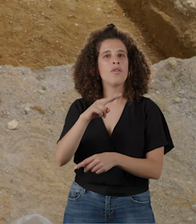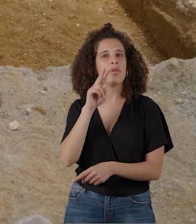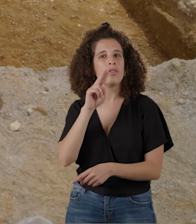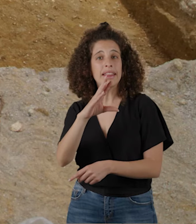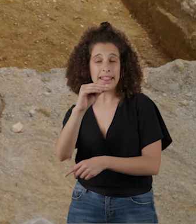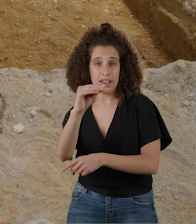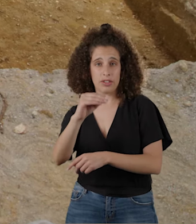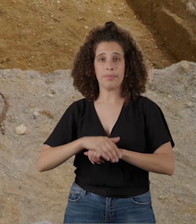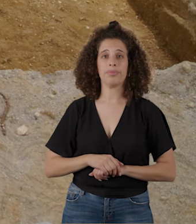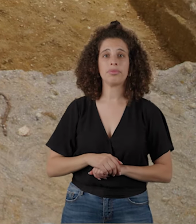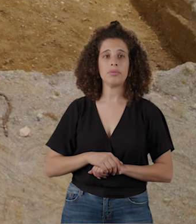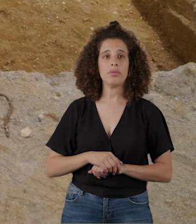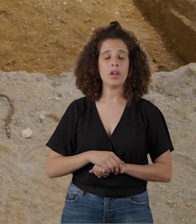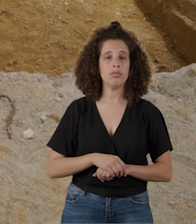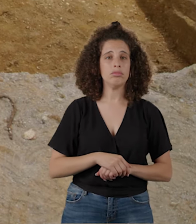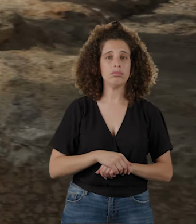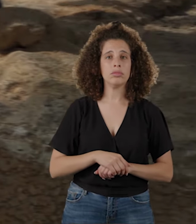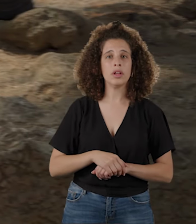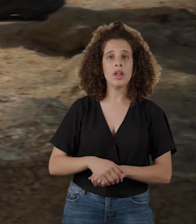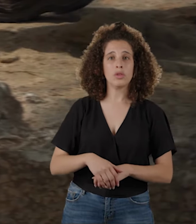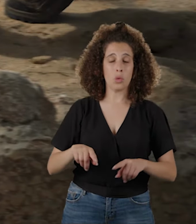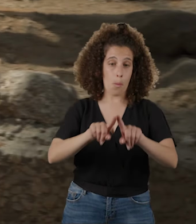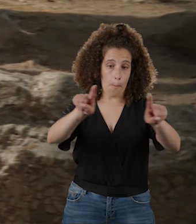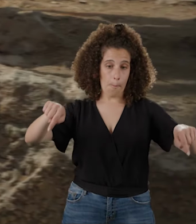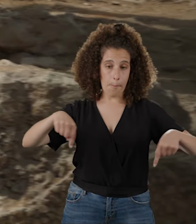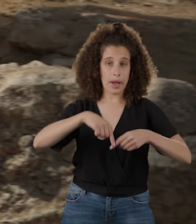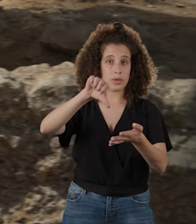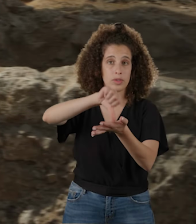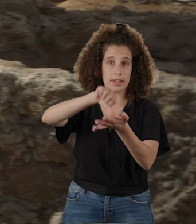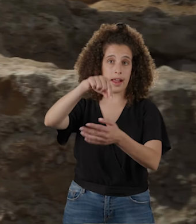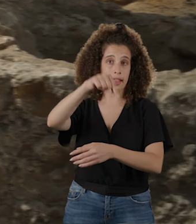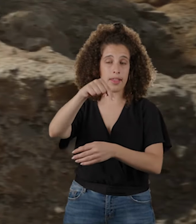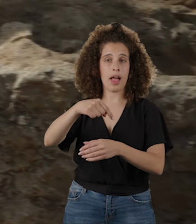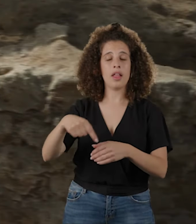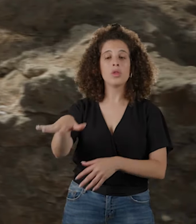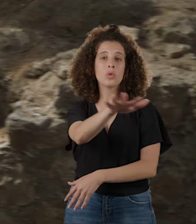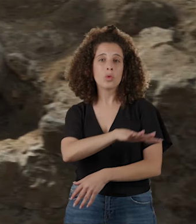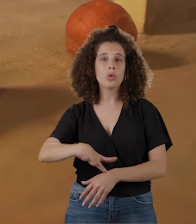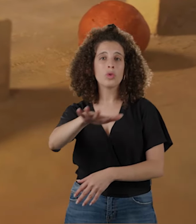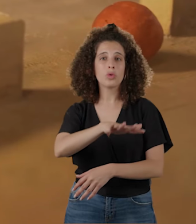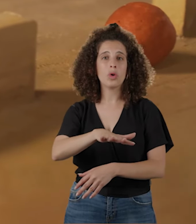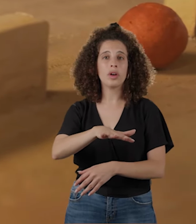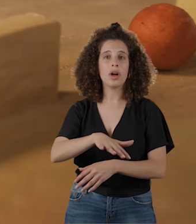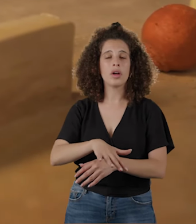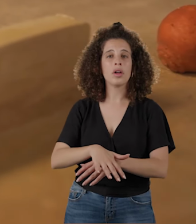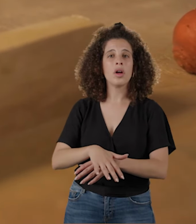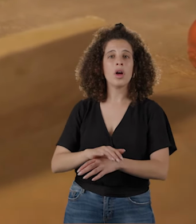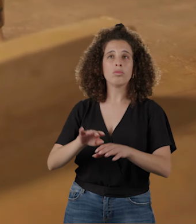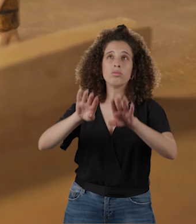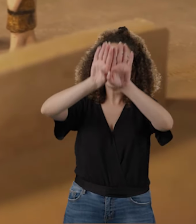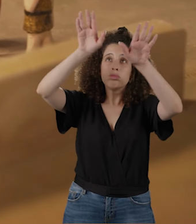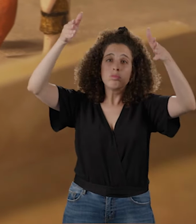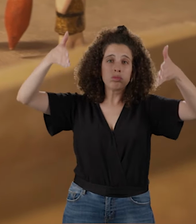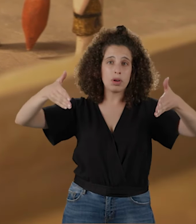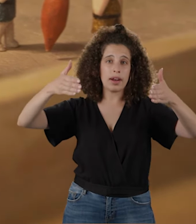foram identificadas 10, dispostas em torno de um pátio central. Toda a zona estava coberta